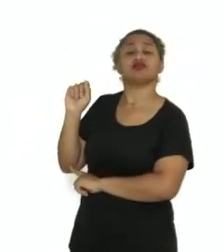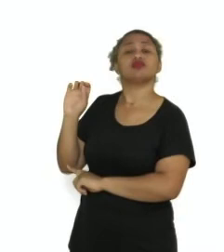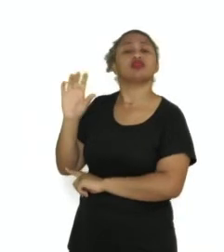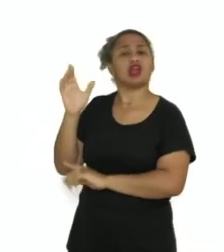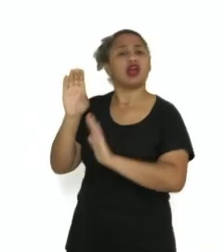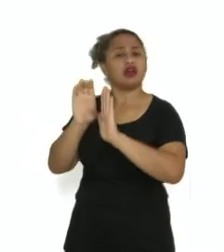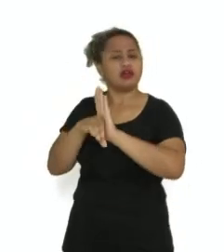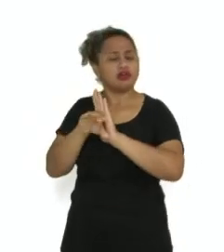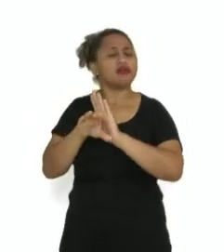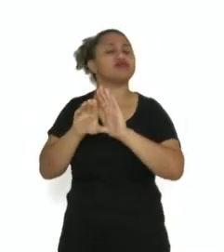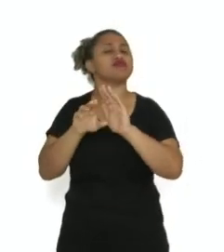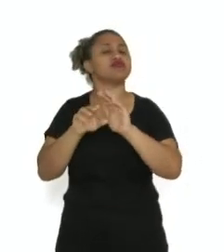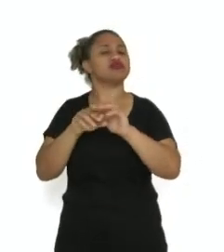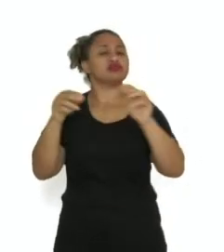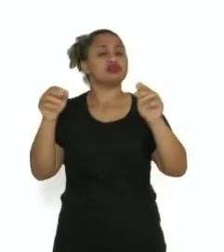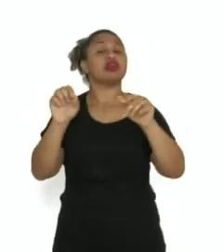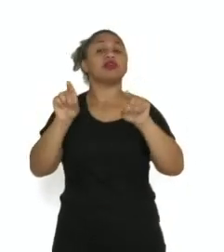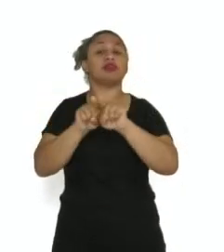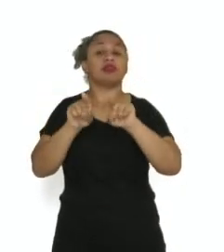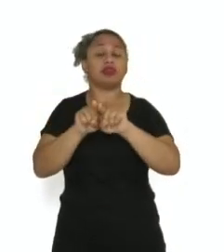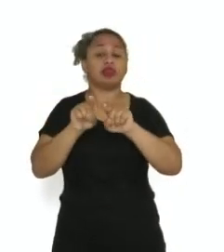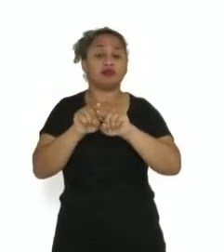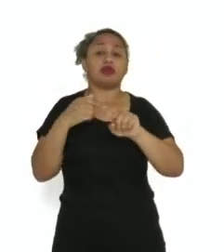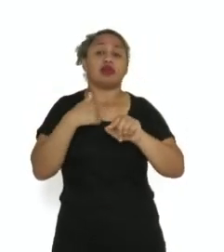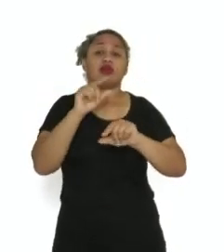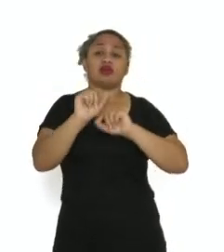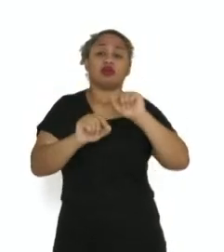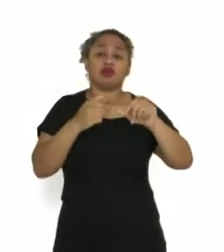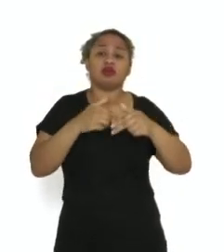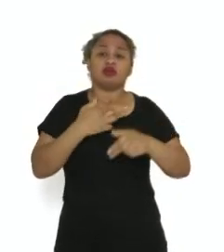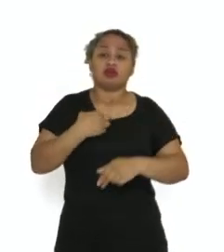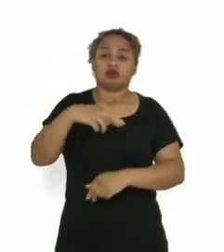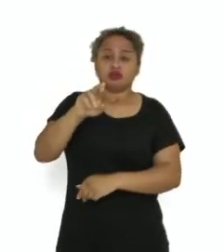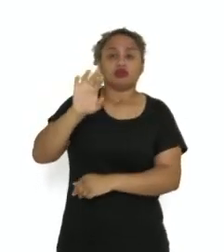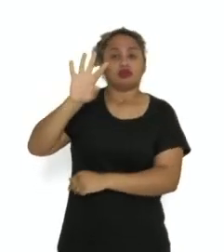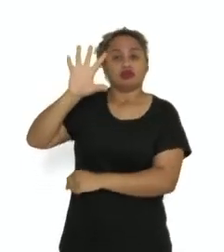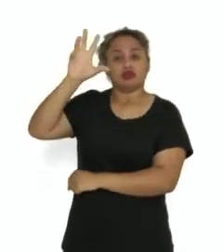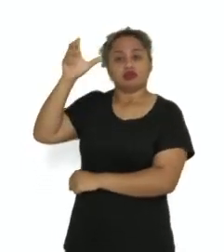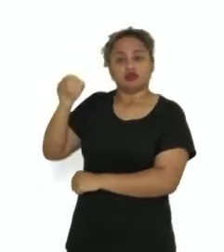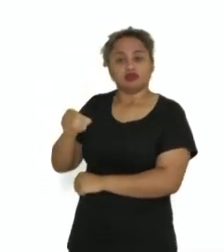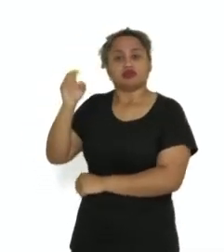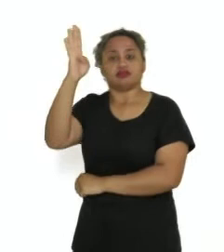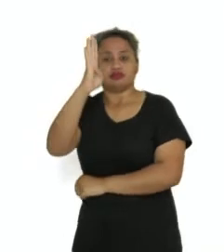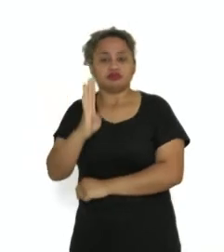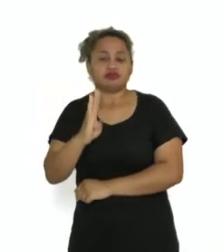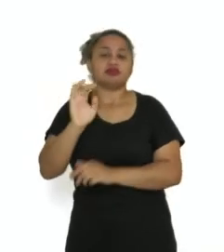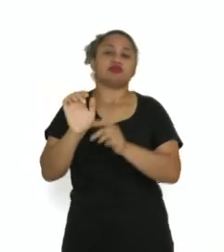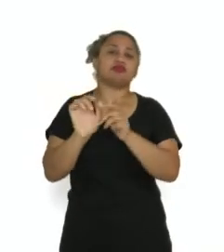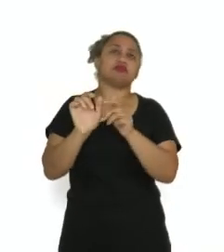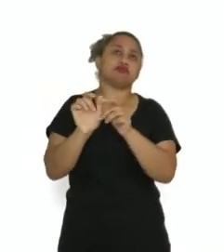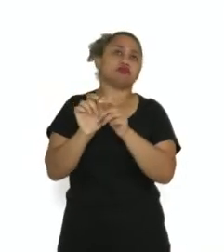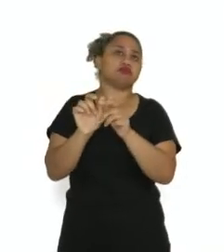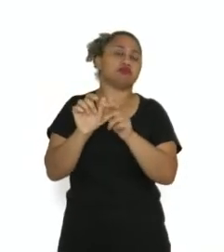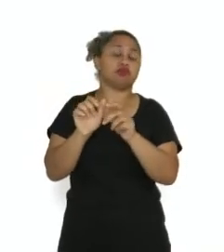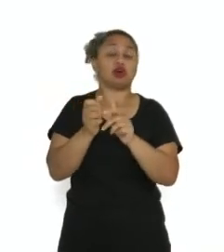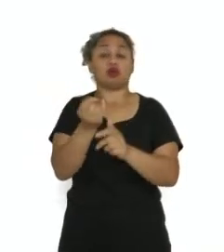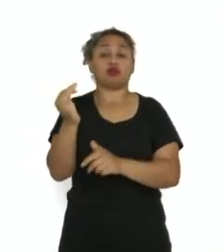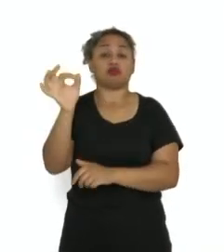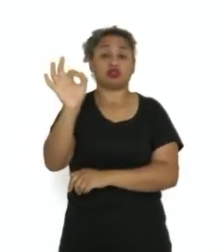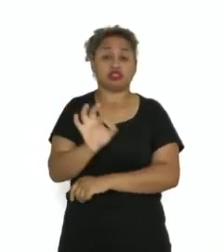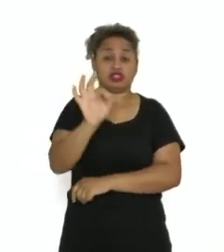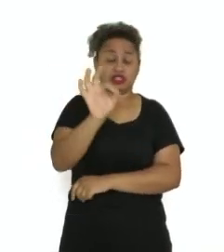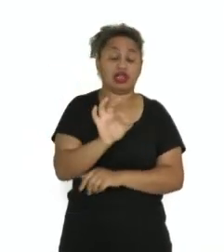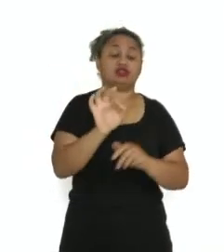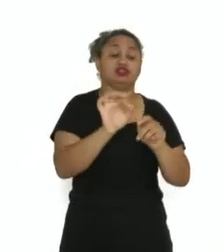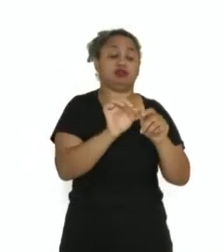gente pode pensar com as religiões afro-brasileiras, que a gente, né, a grande maioria, uma parcela da população, julga de